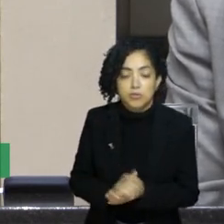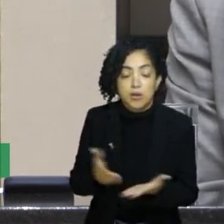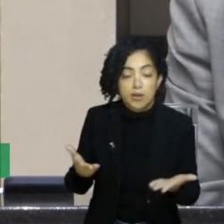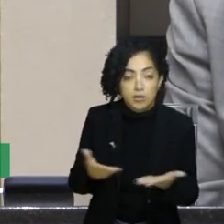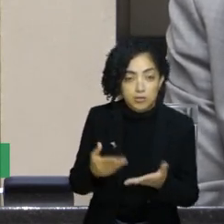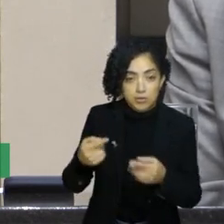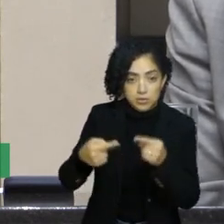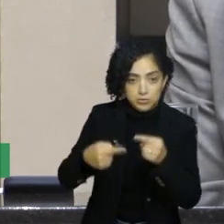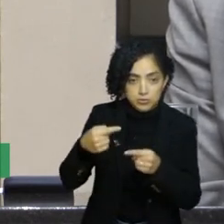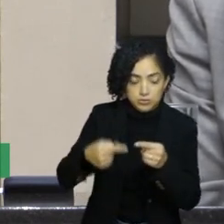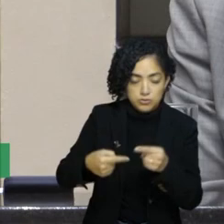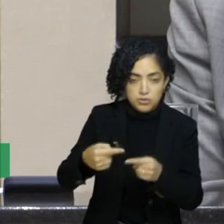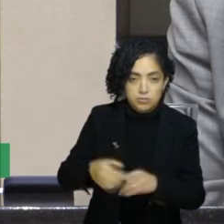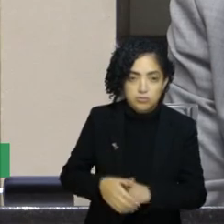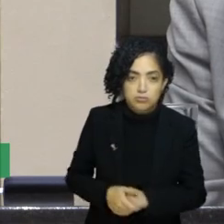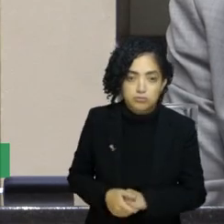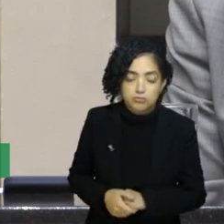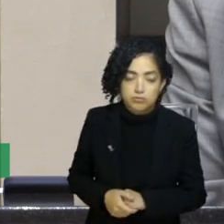discussão.